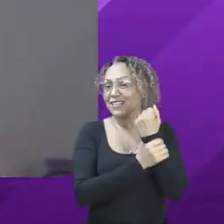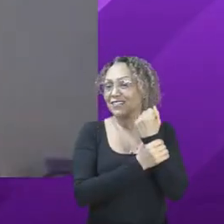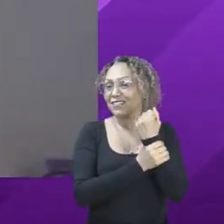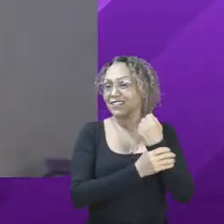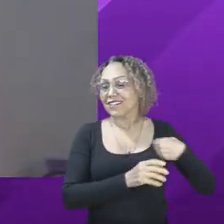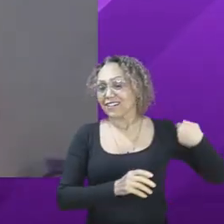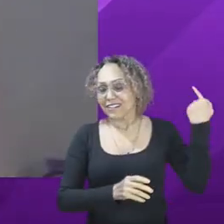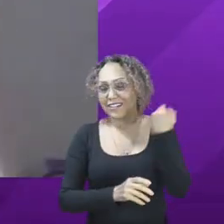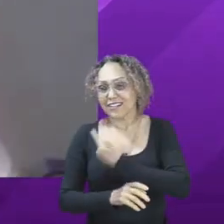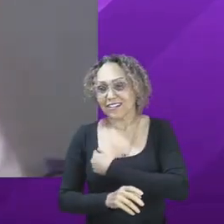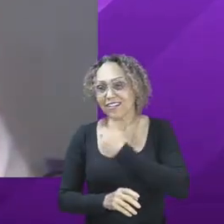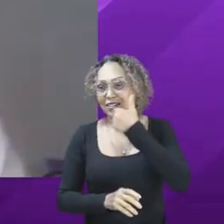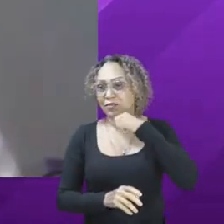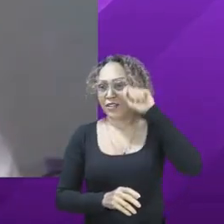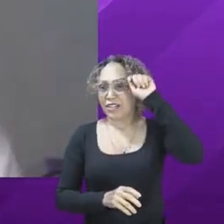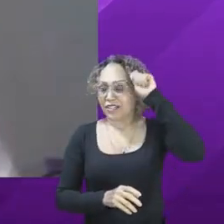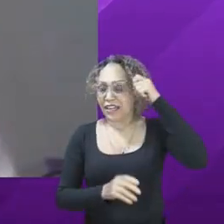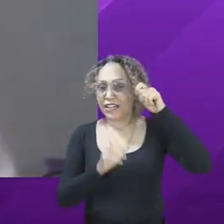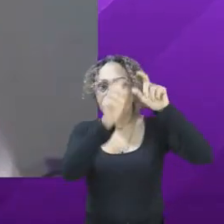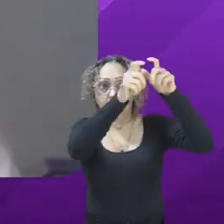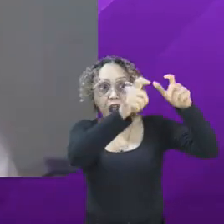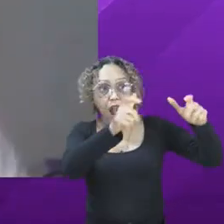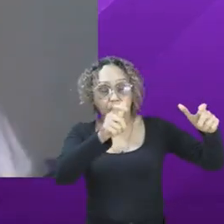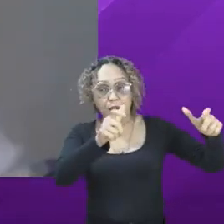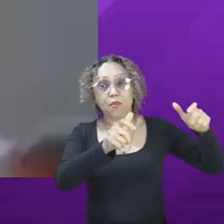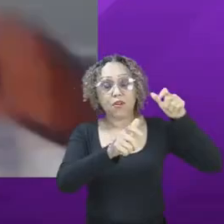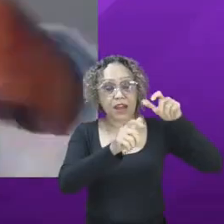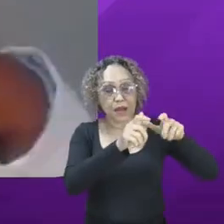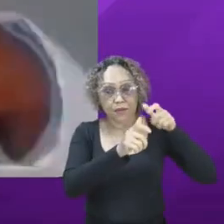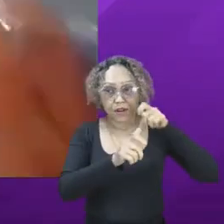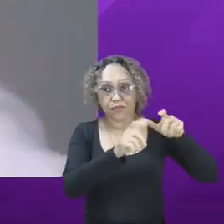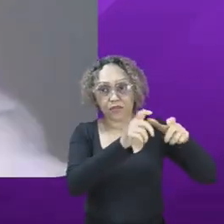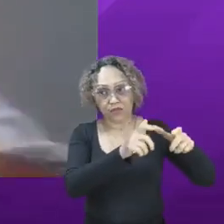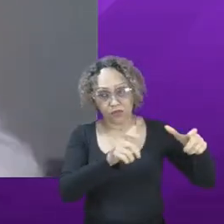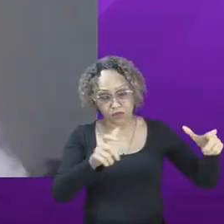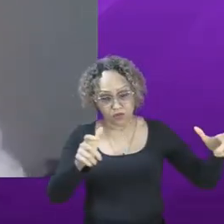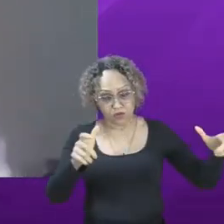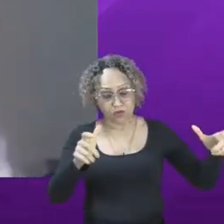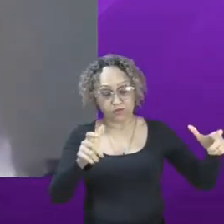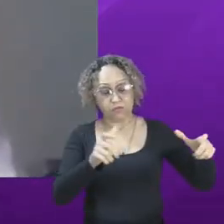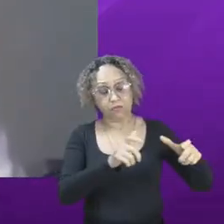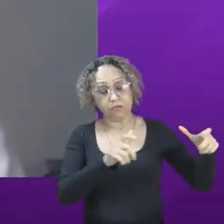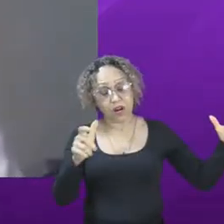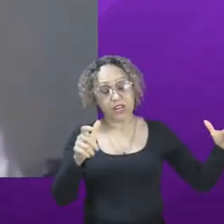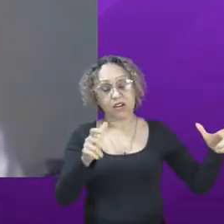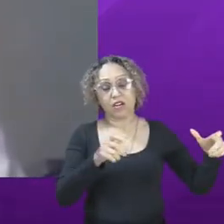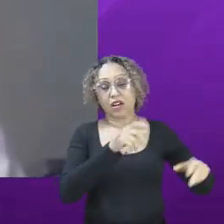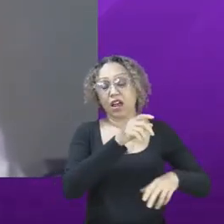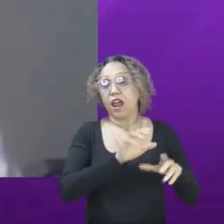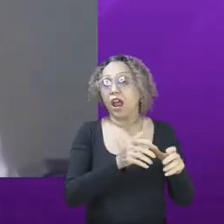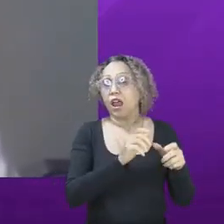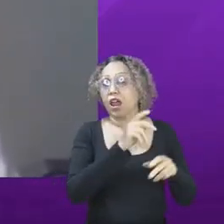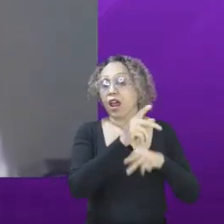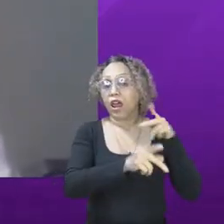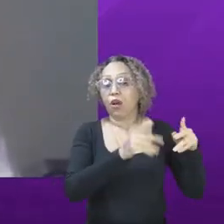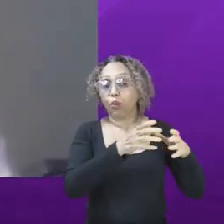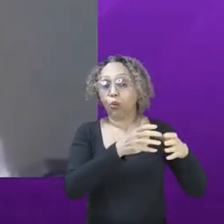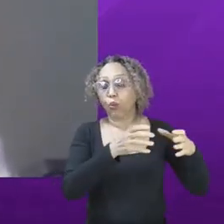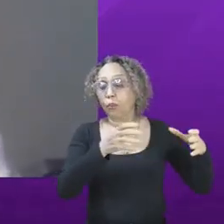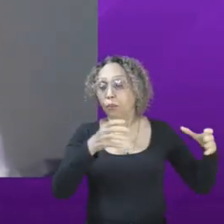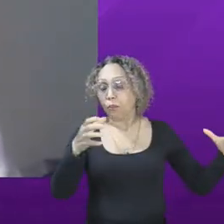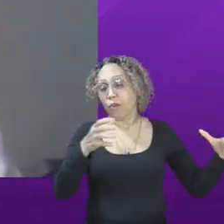sendo a maioria da população do Brasil, né? Então, assim, os nossos corpos, embora sejam